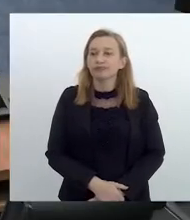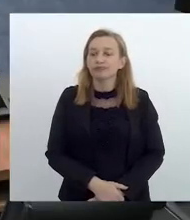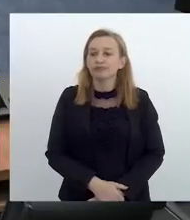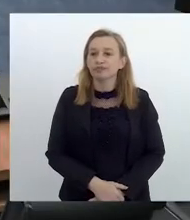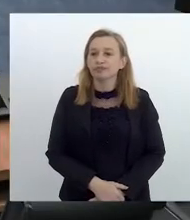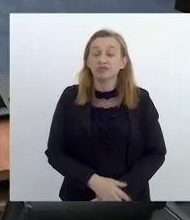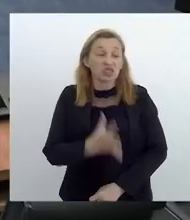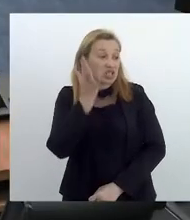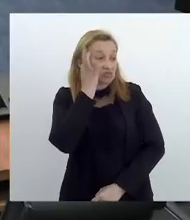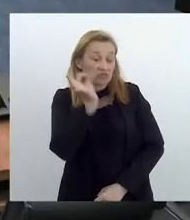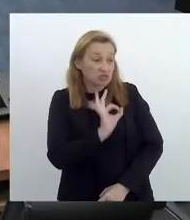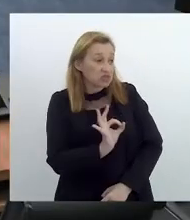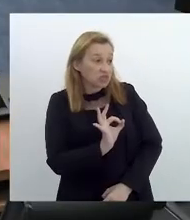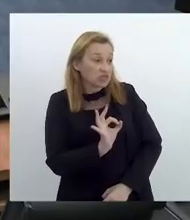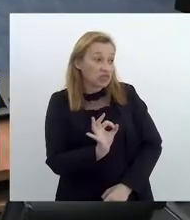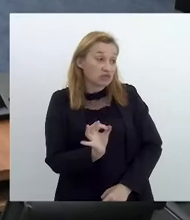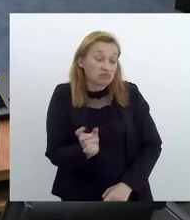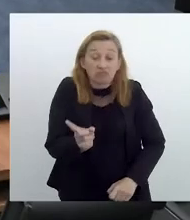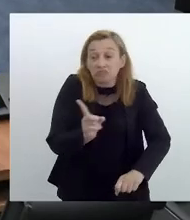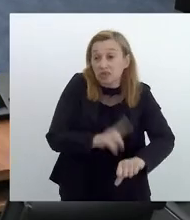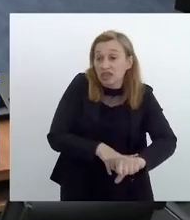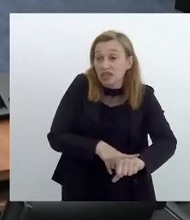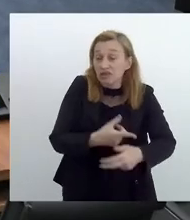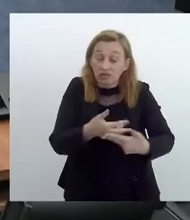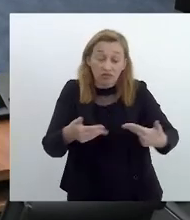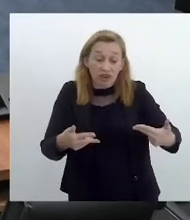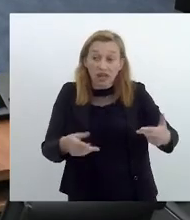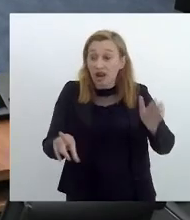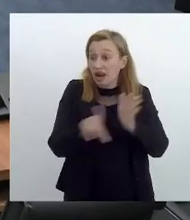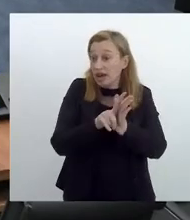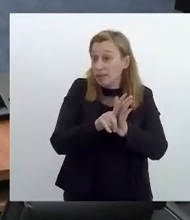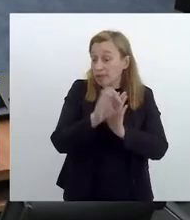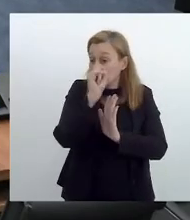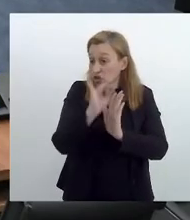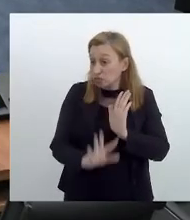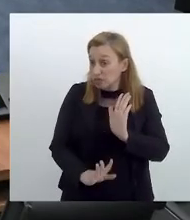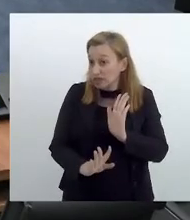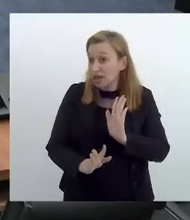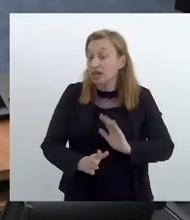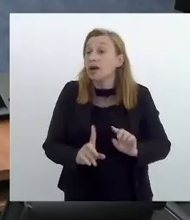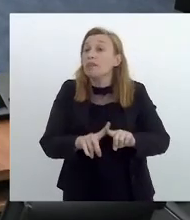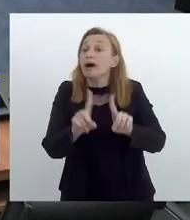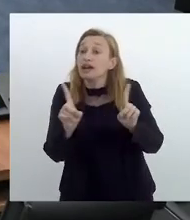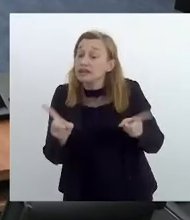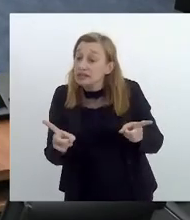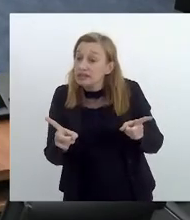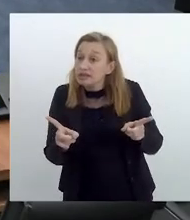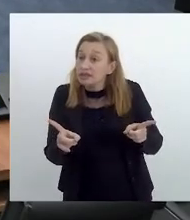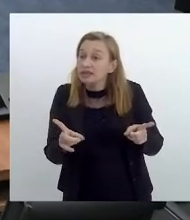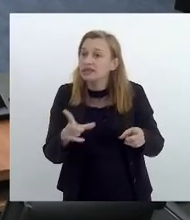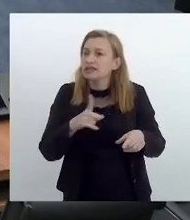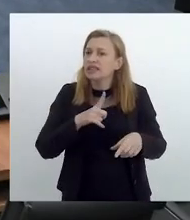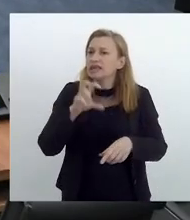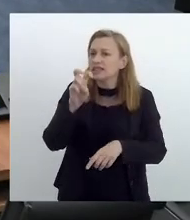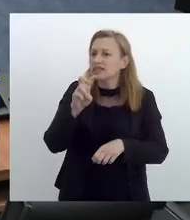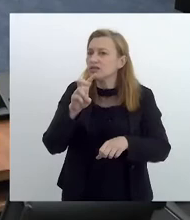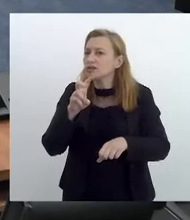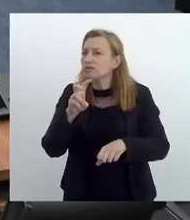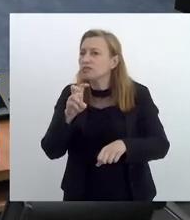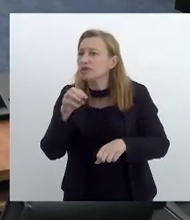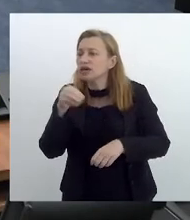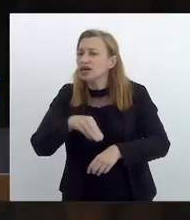e eu não sei se eu ainda tenho tempo porque muita lei para me explicar é mas tem ainda mais cinco